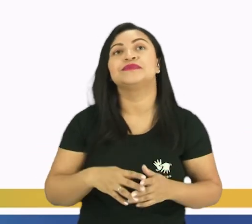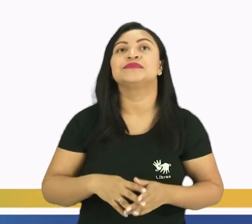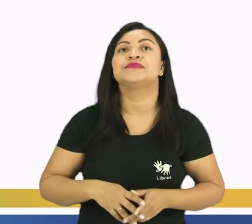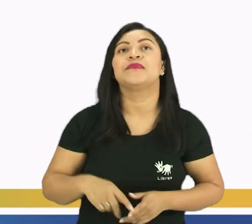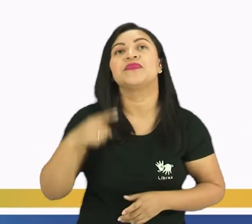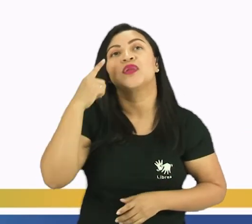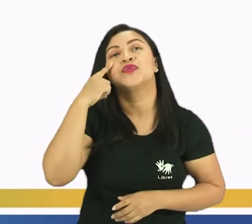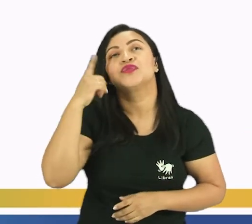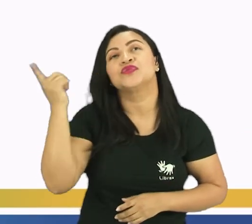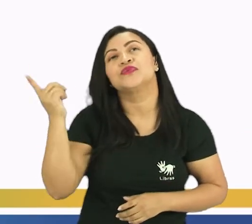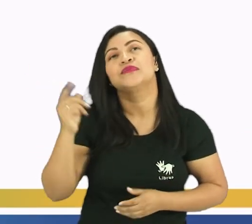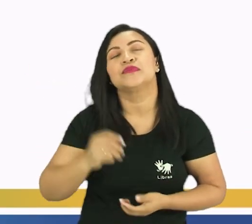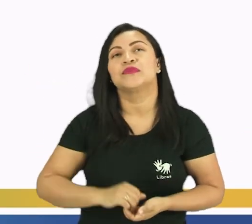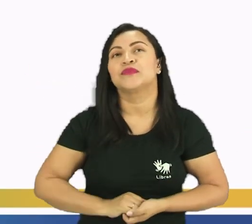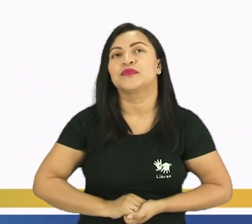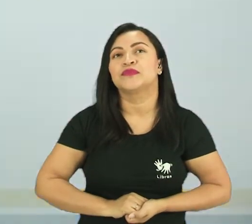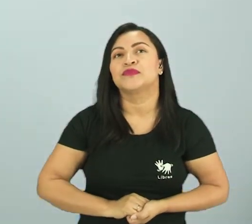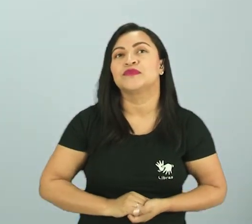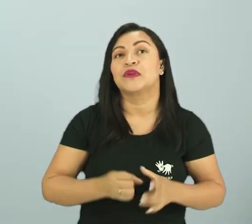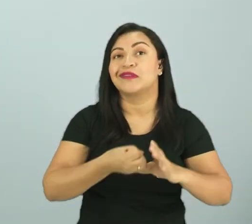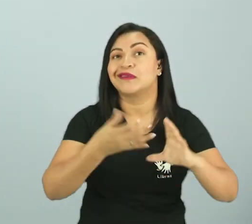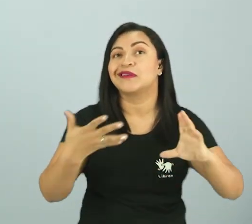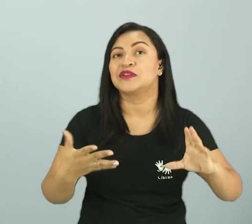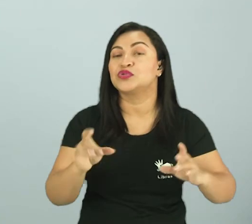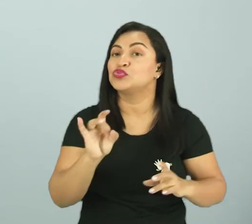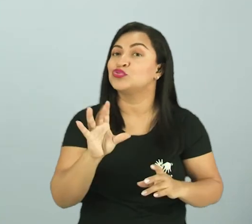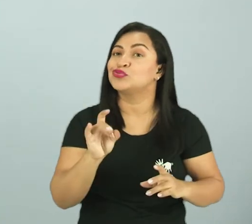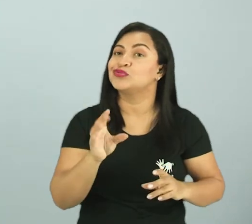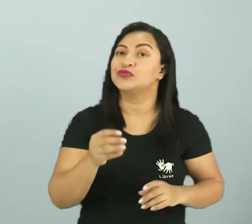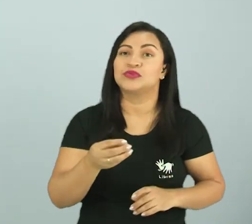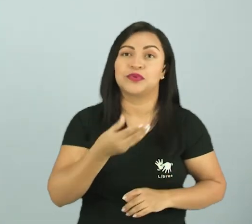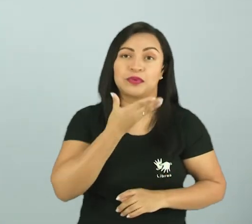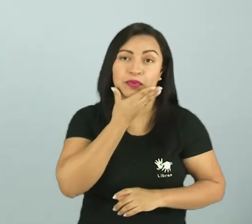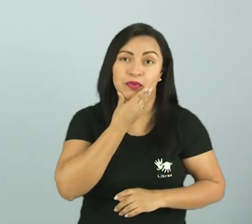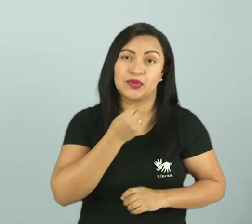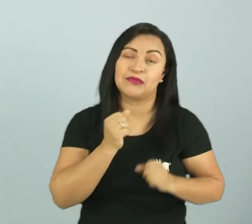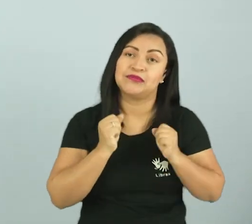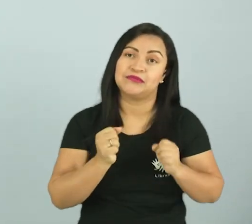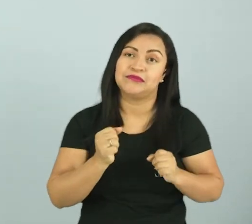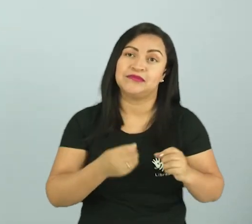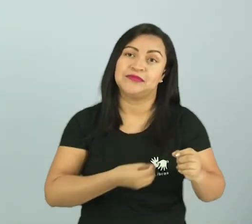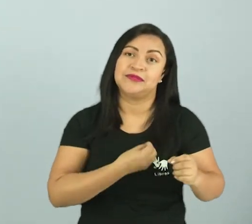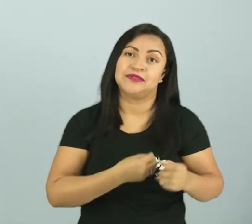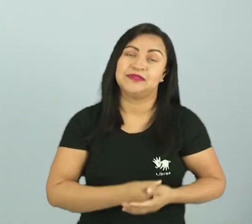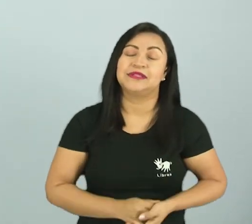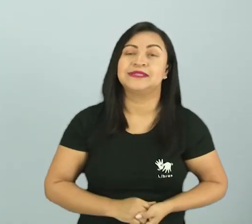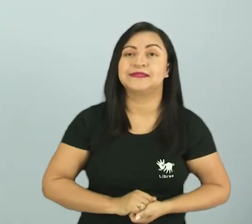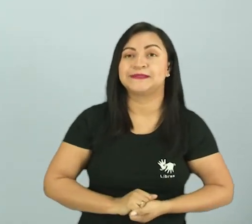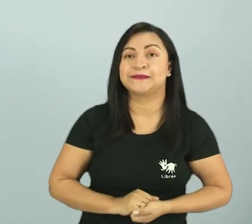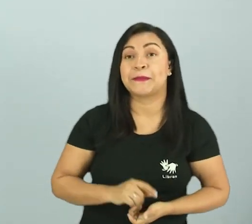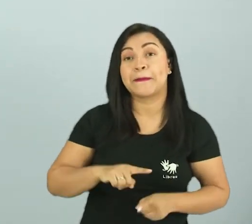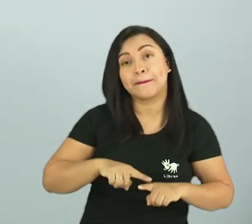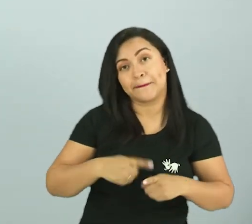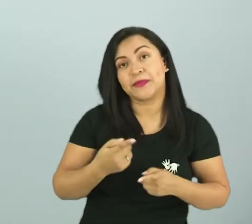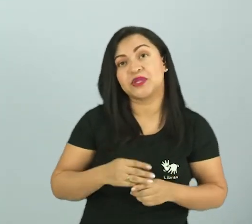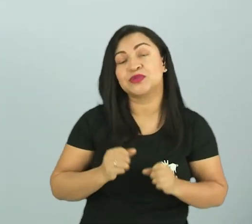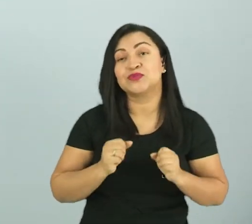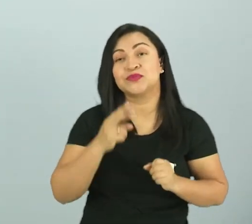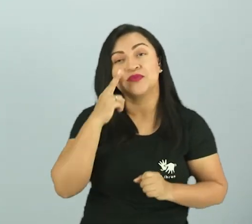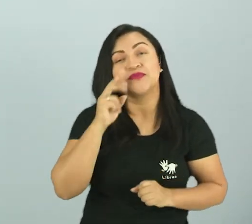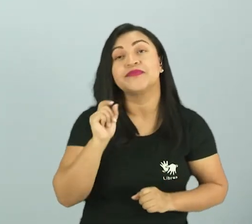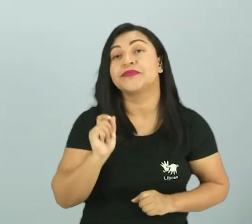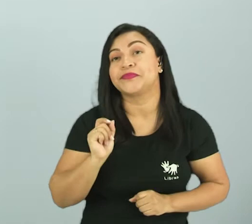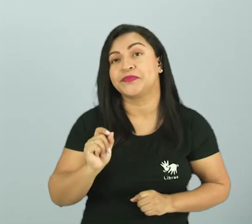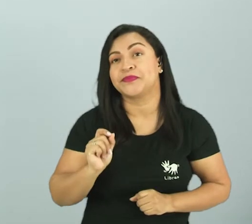uma particularidade que só os homens podem participar dessa dança e é bem interessante. Mas a gente pode ver também que essa